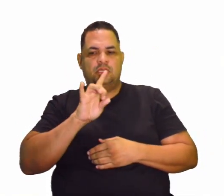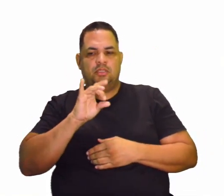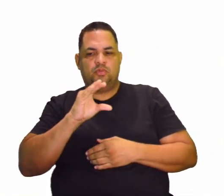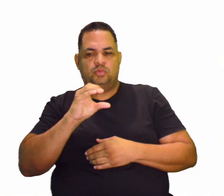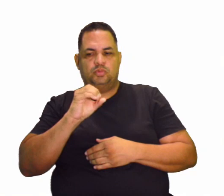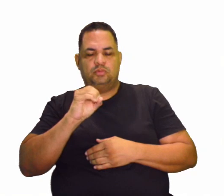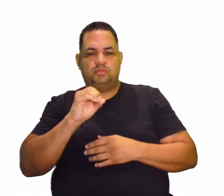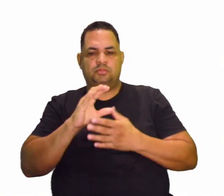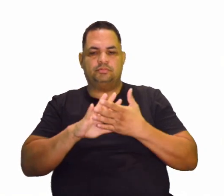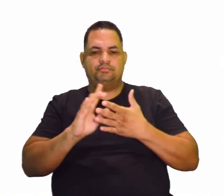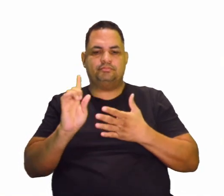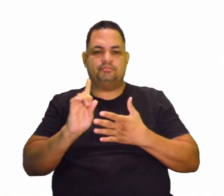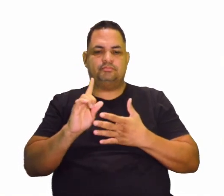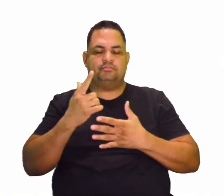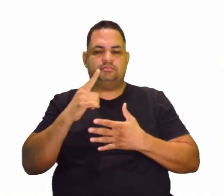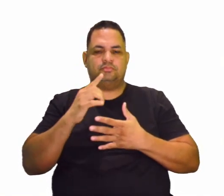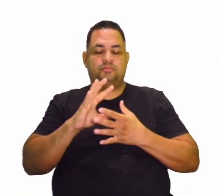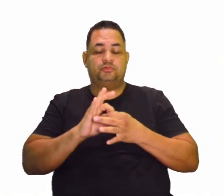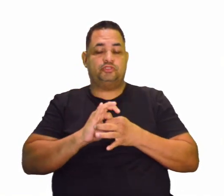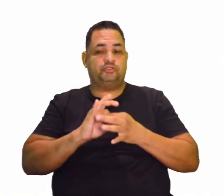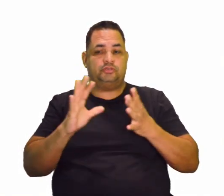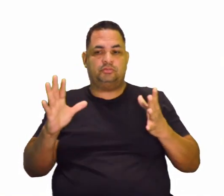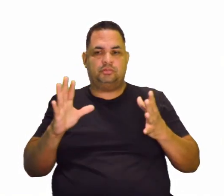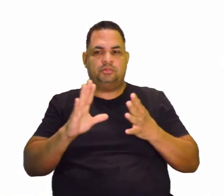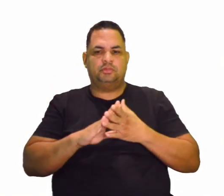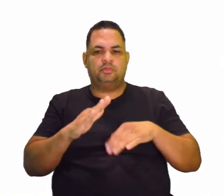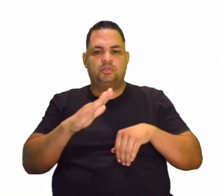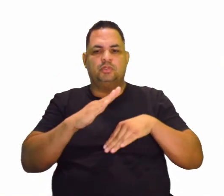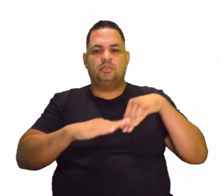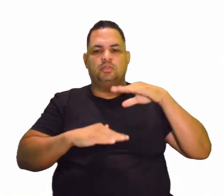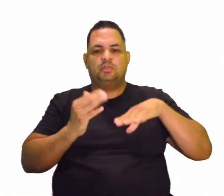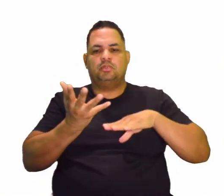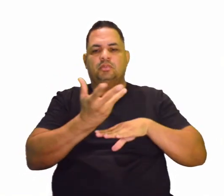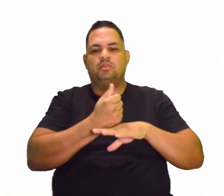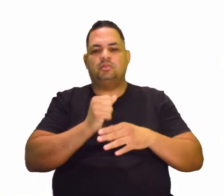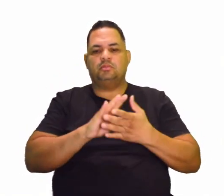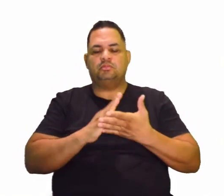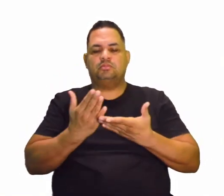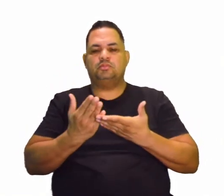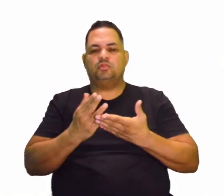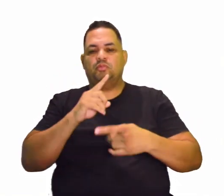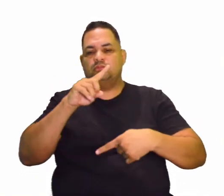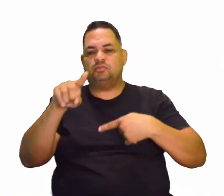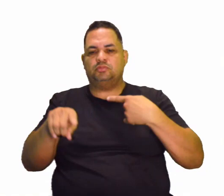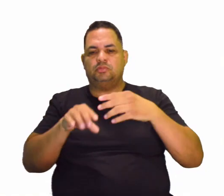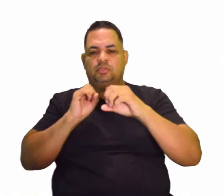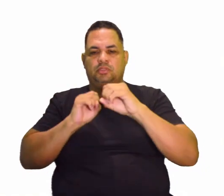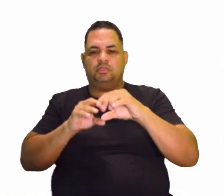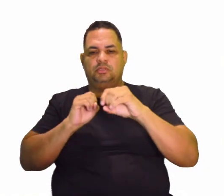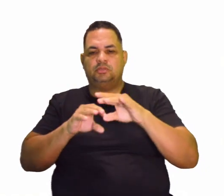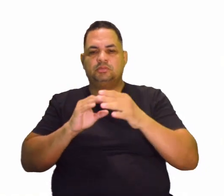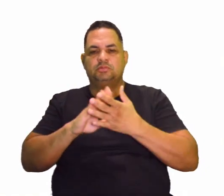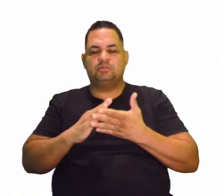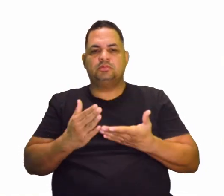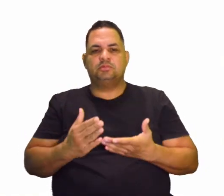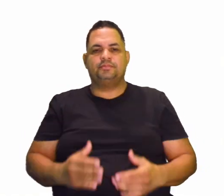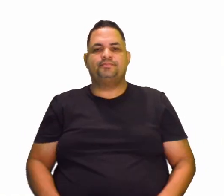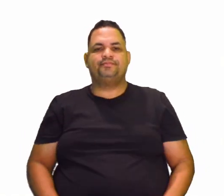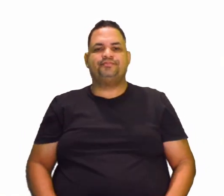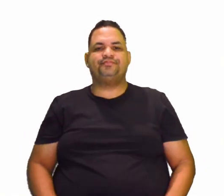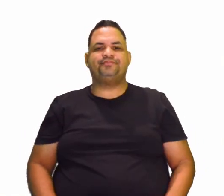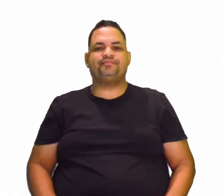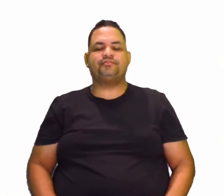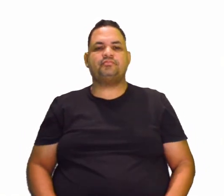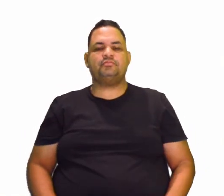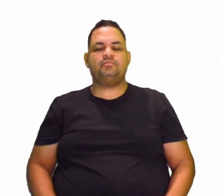não era da liberdade do artista. E o objetivo era evangelizar. Muito bem, então vamos para a atividade, hora